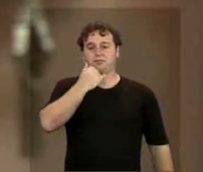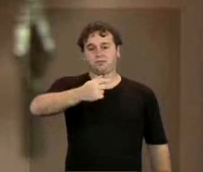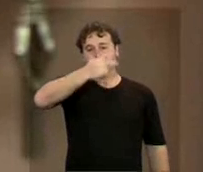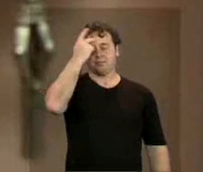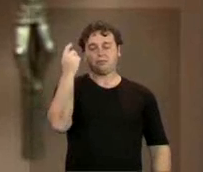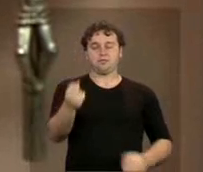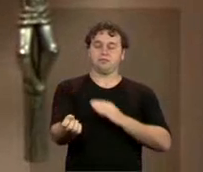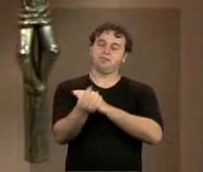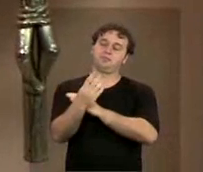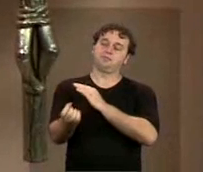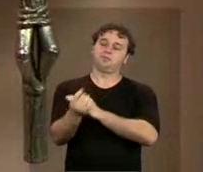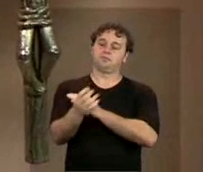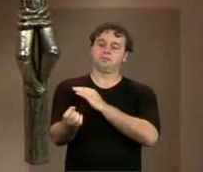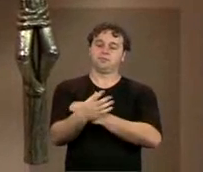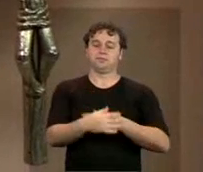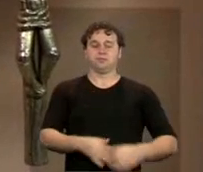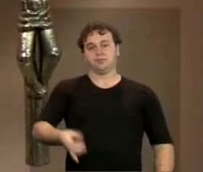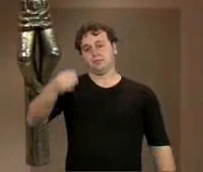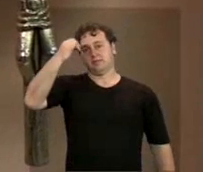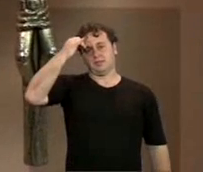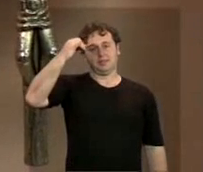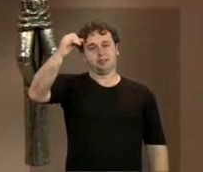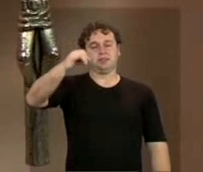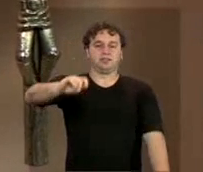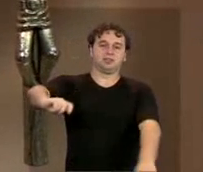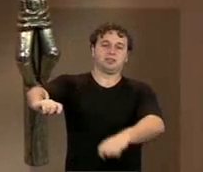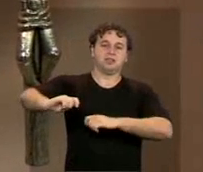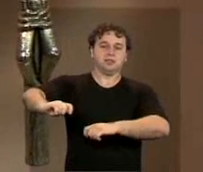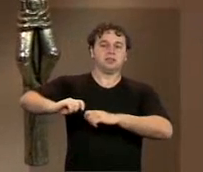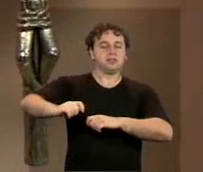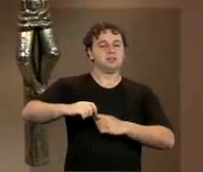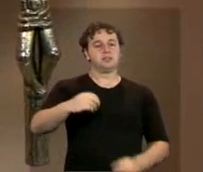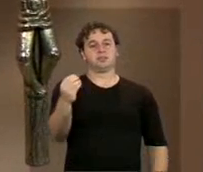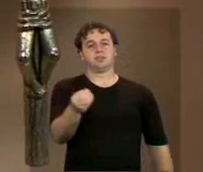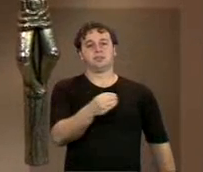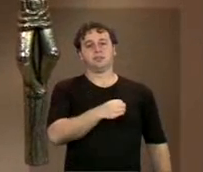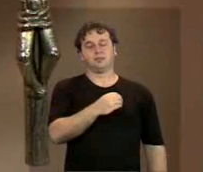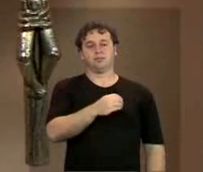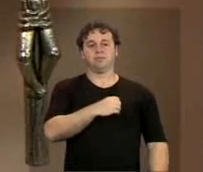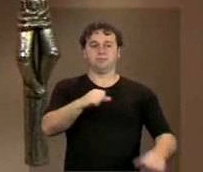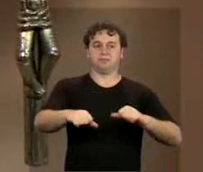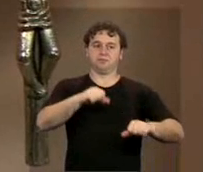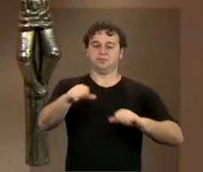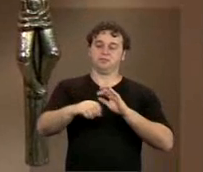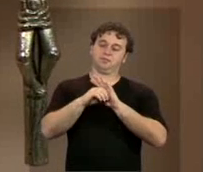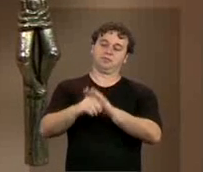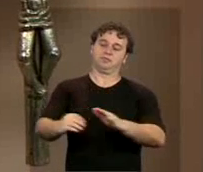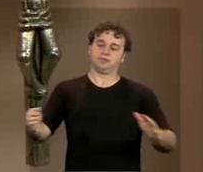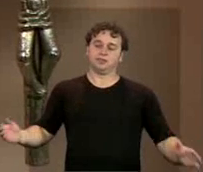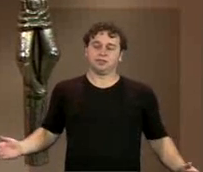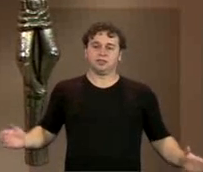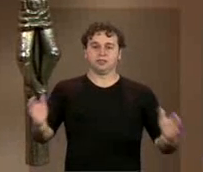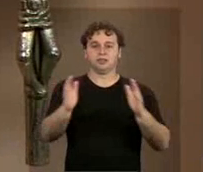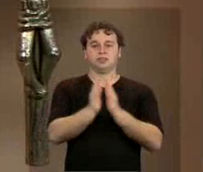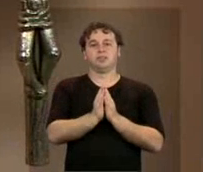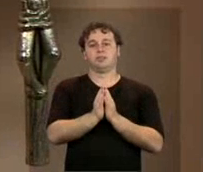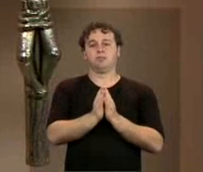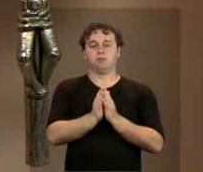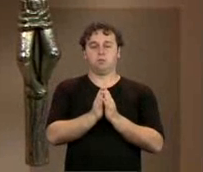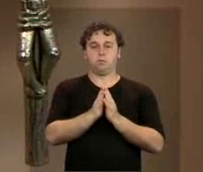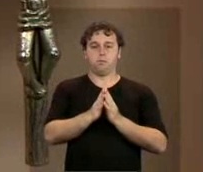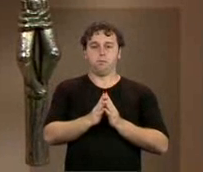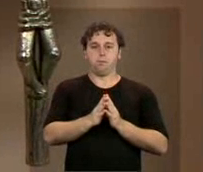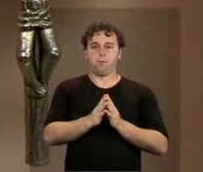ofensas, assim como nós perdoamos a quem nos tem ofendido. E não nos deixeis cair em tentação,